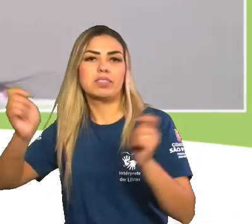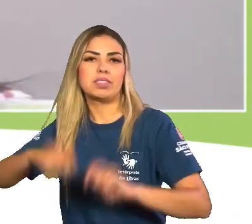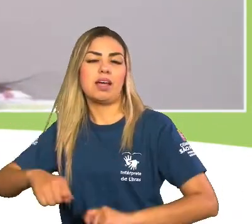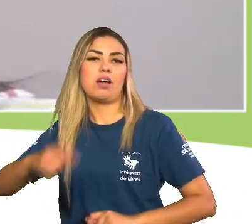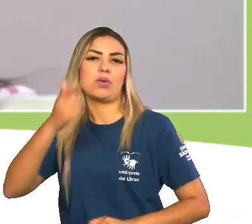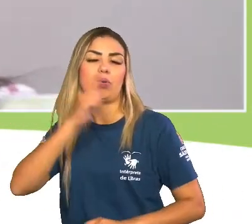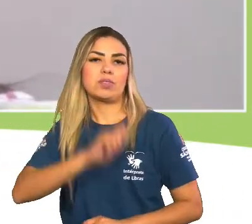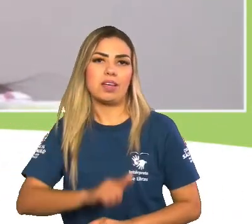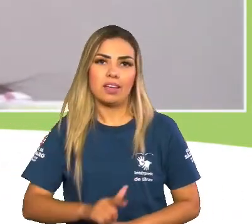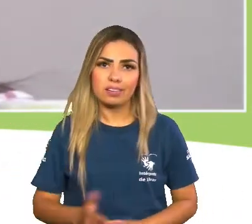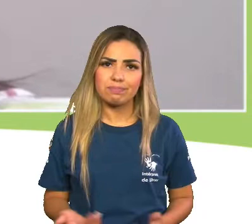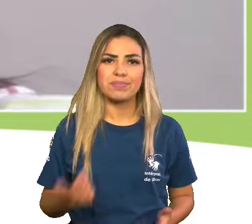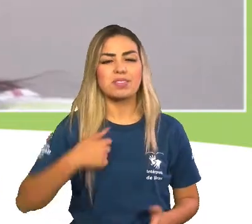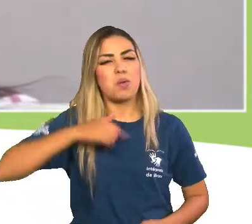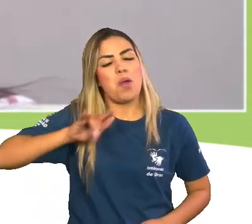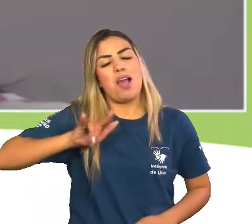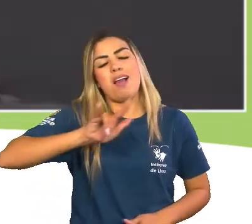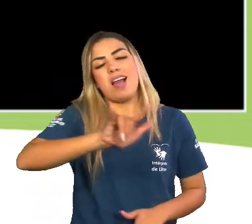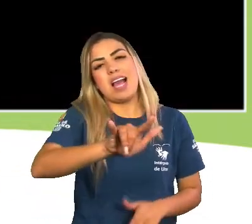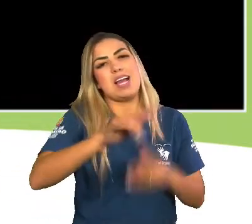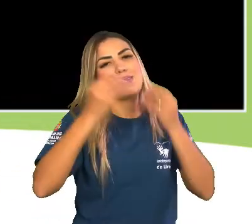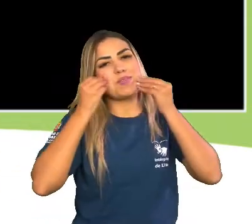chamamos demais. Um beijo.